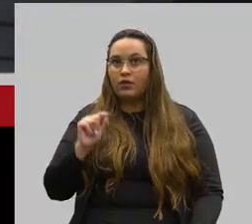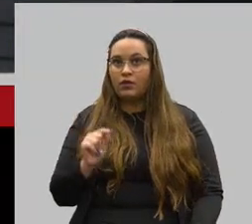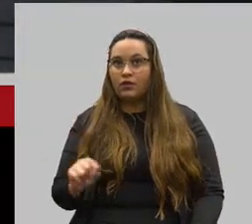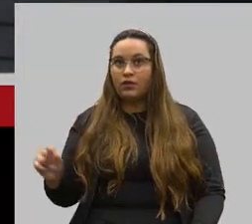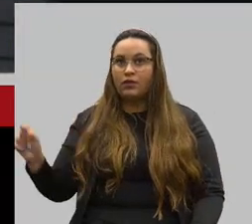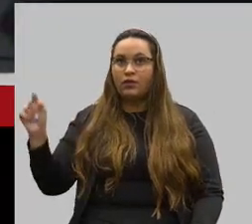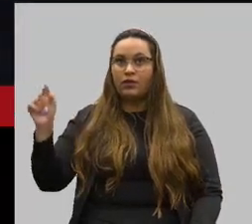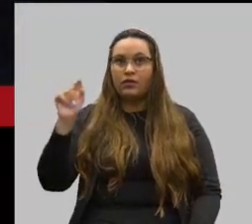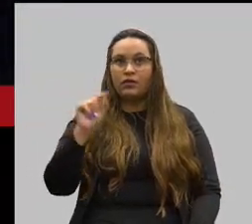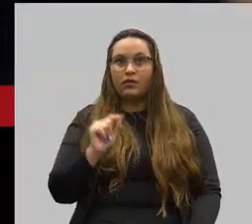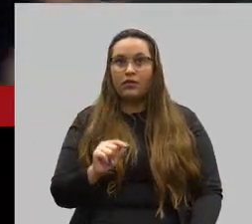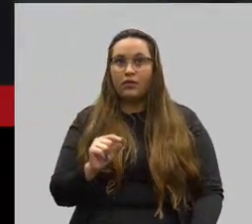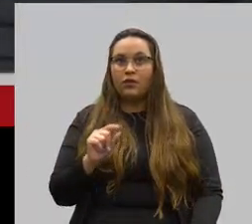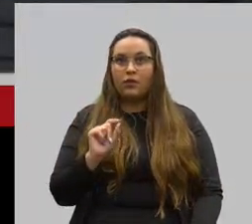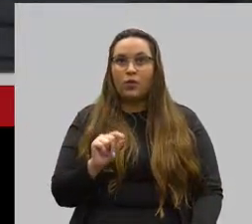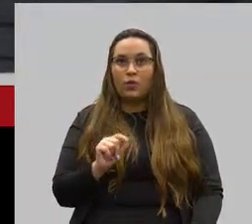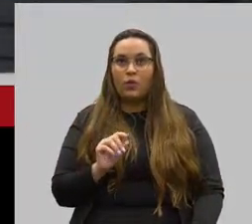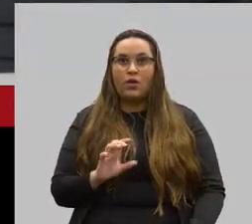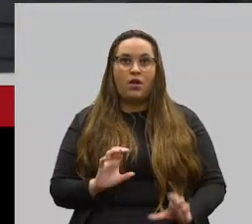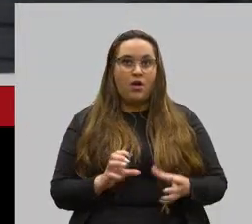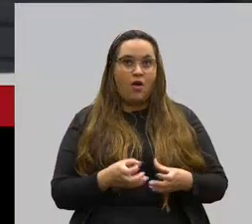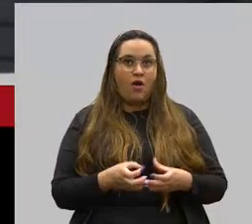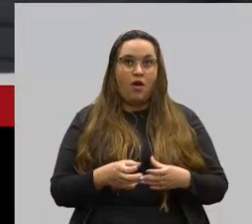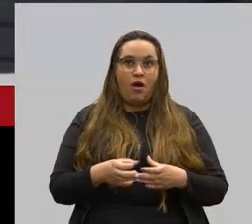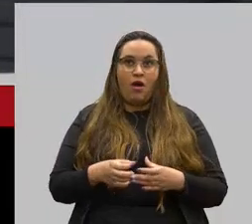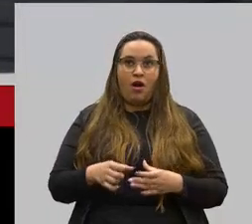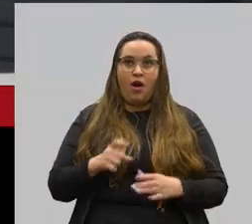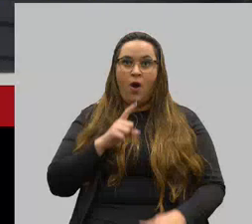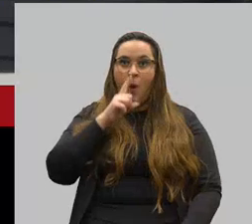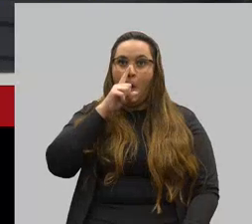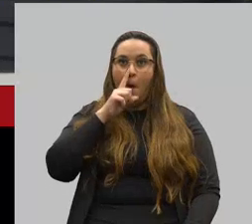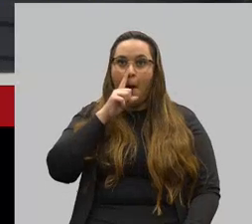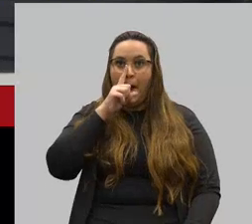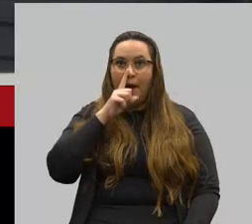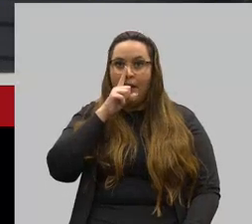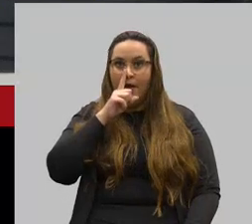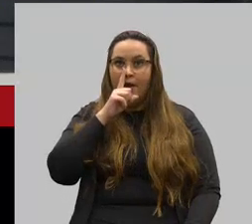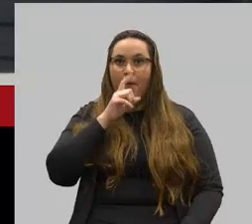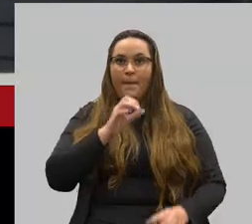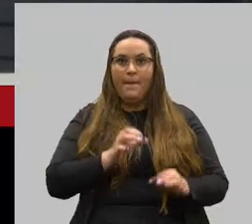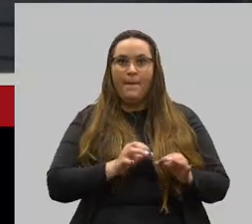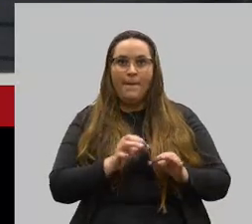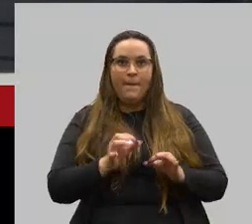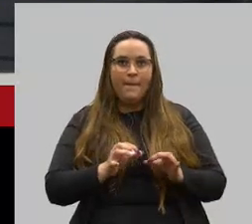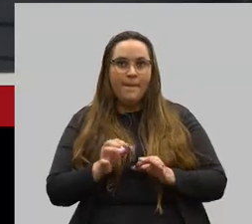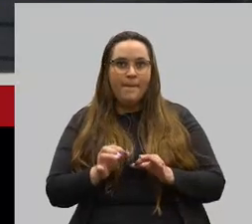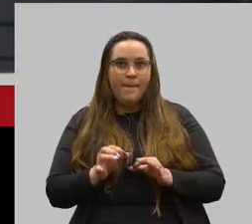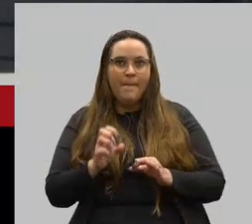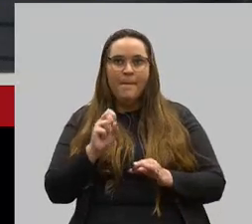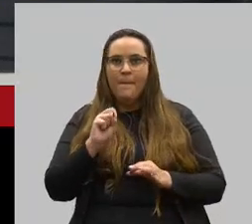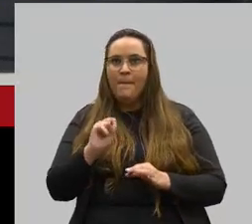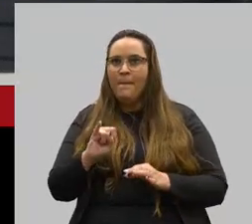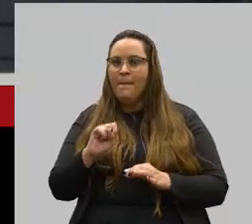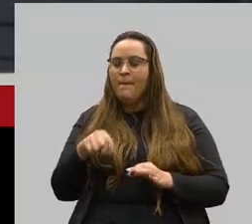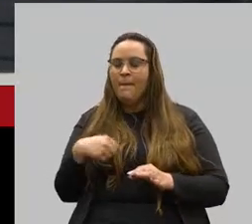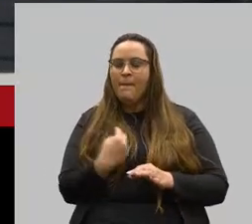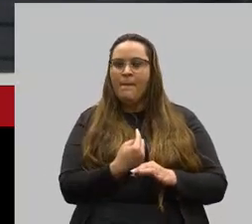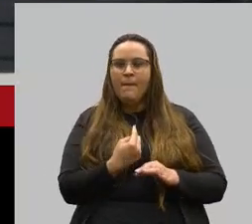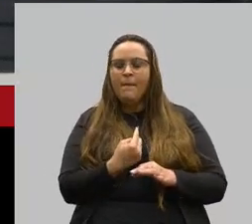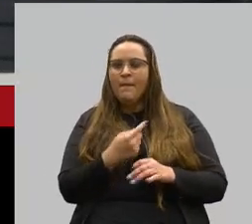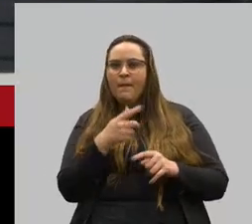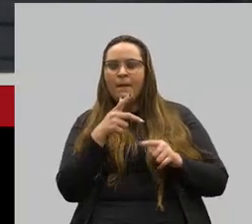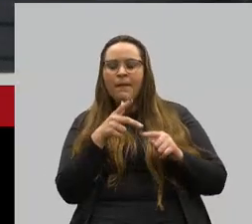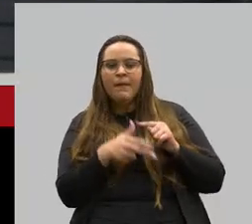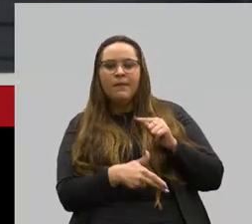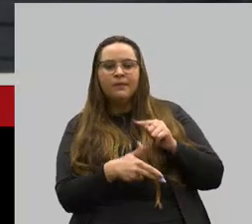o combate ao Crime Organizado e combate à lavagem de dinheiro porque se se nós não cortarmos o braço financeiro dessas